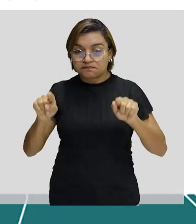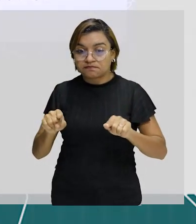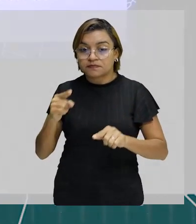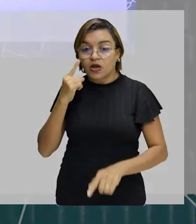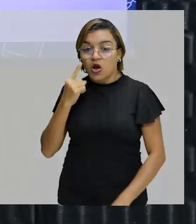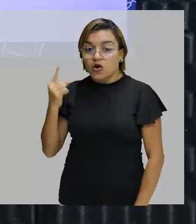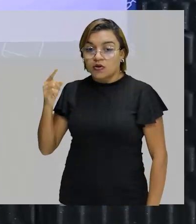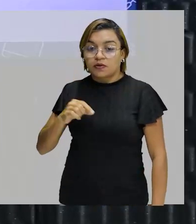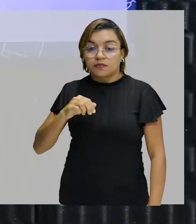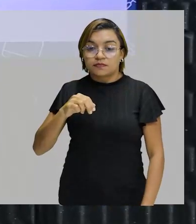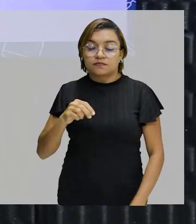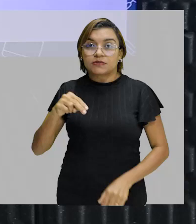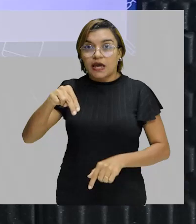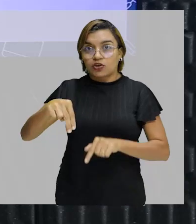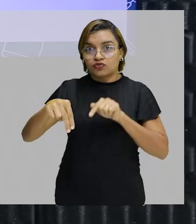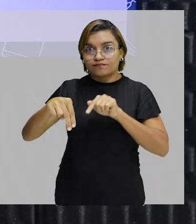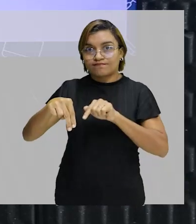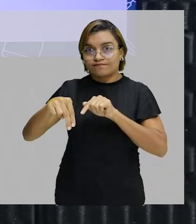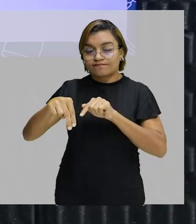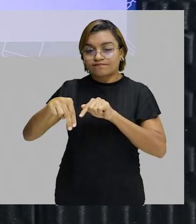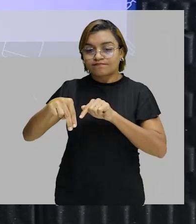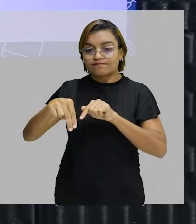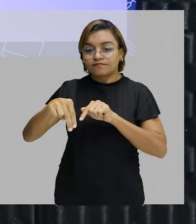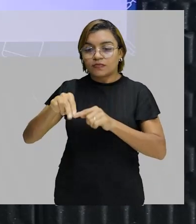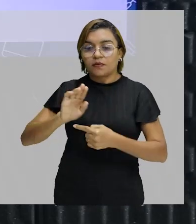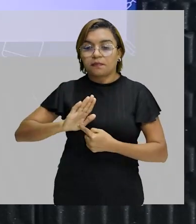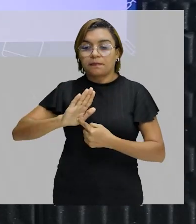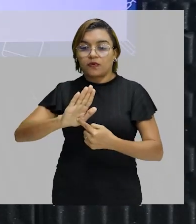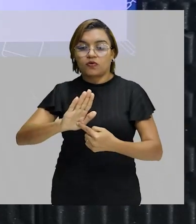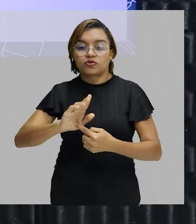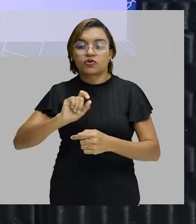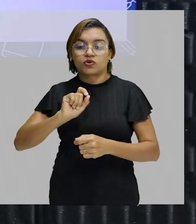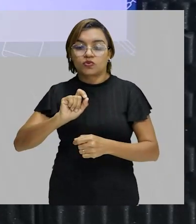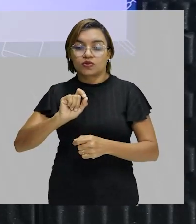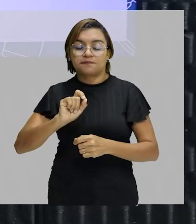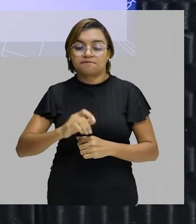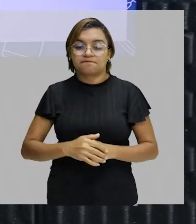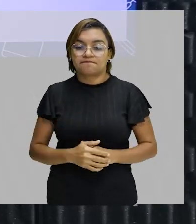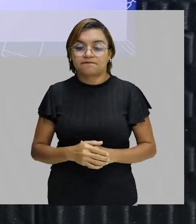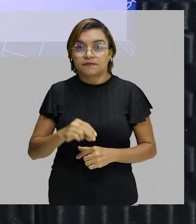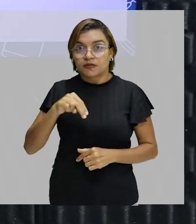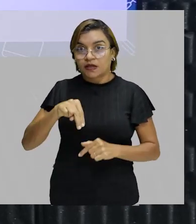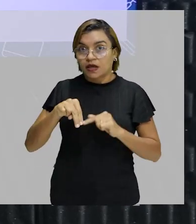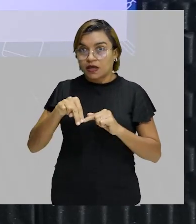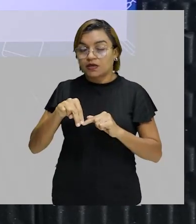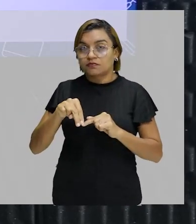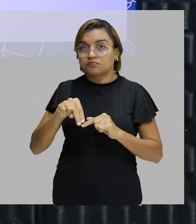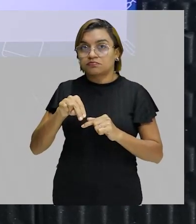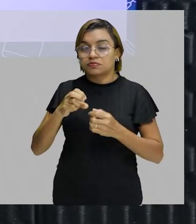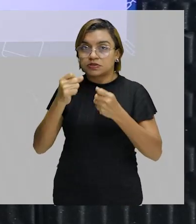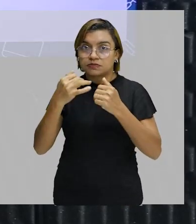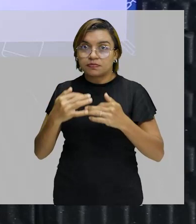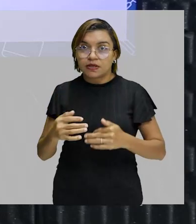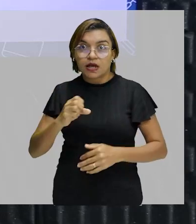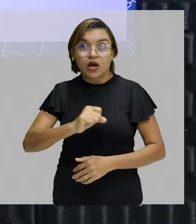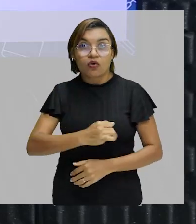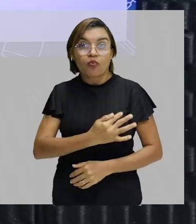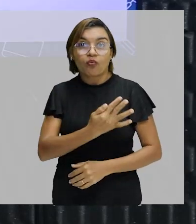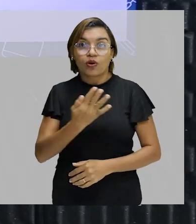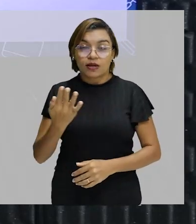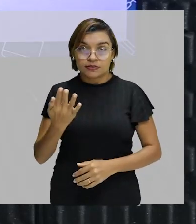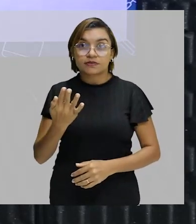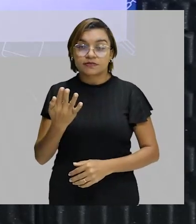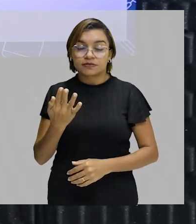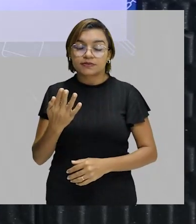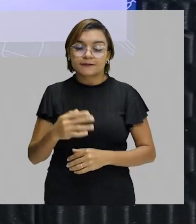parênteses, N. Porque esse N vai indicar a proporção, a quantidade,